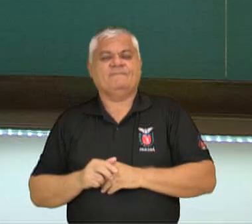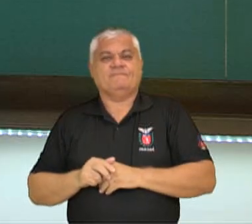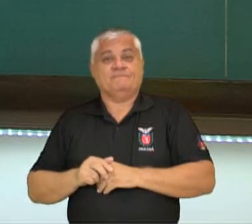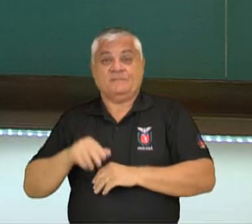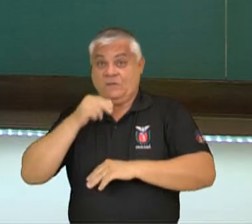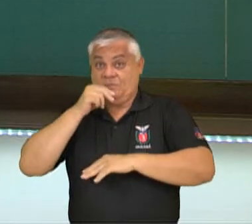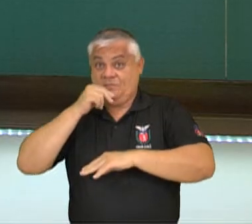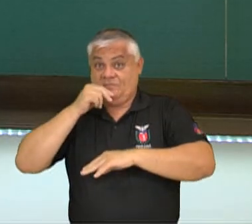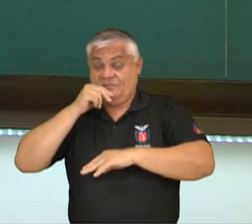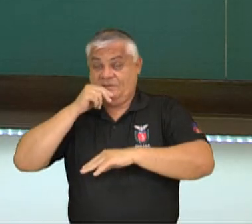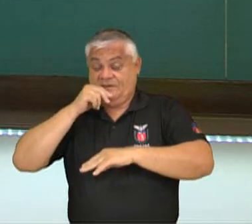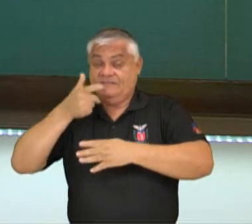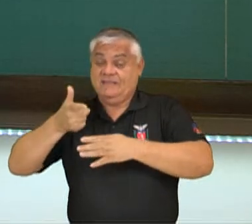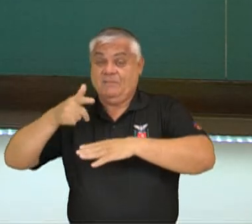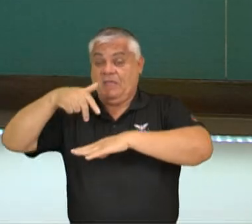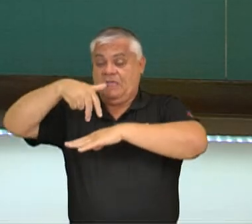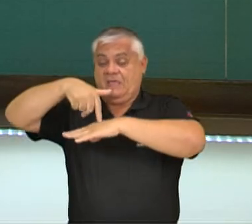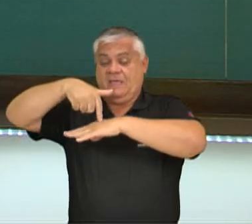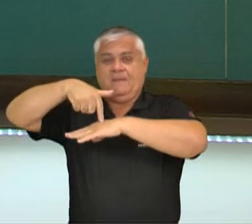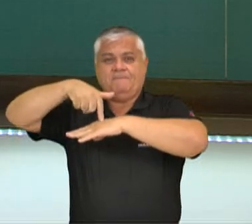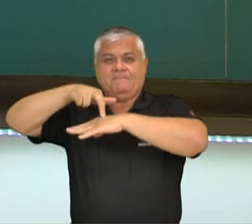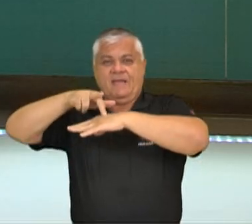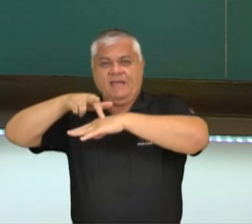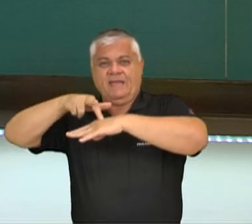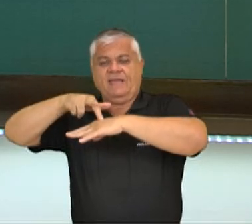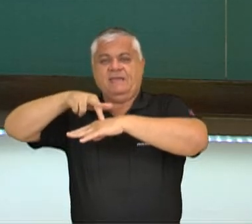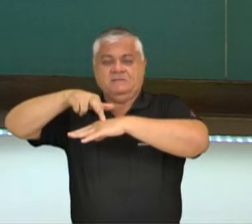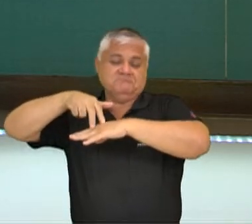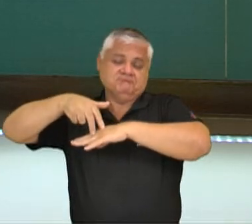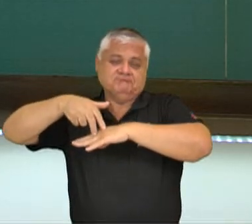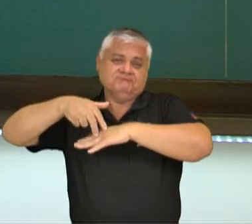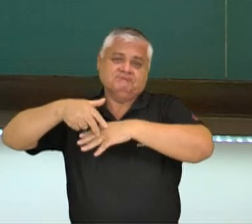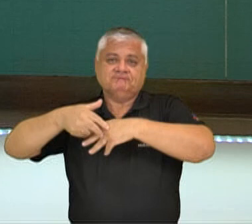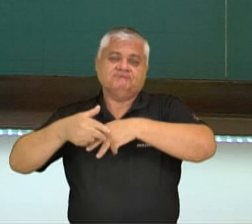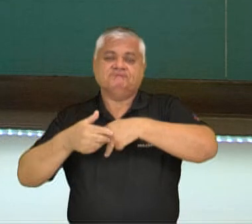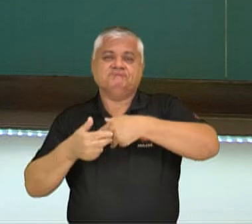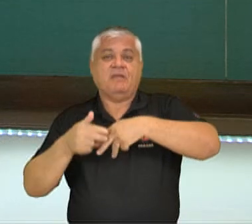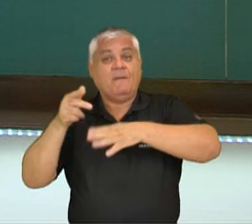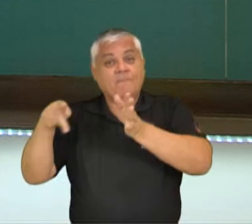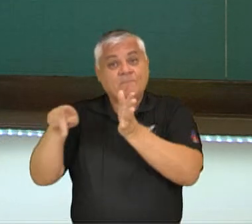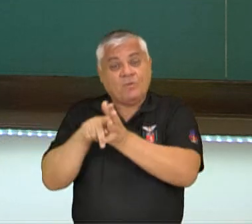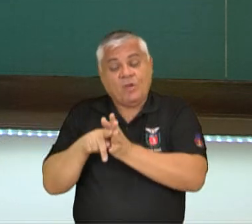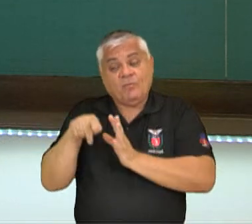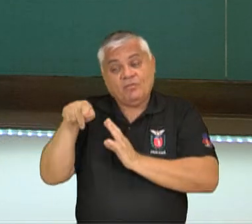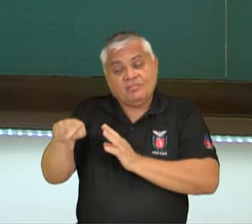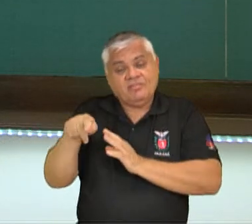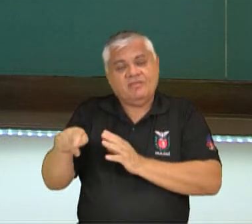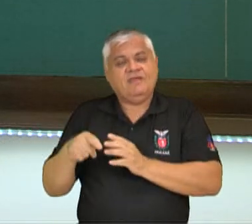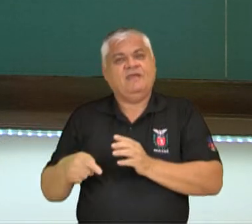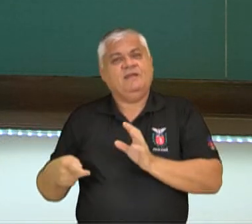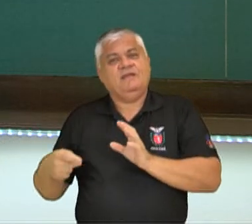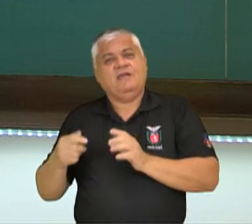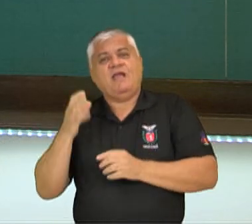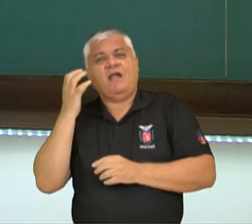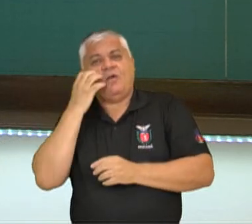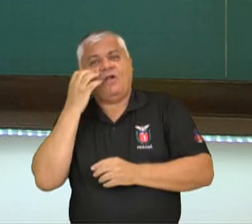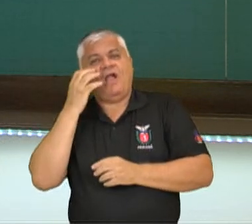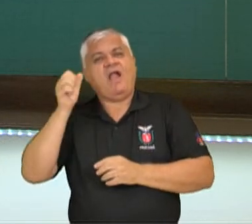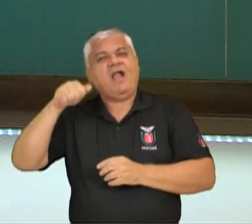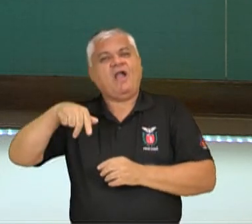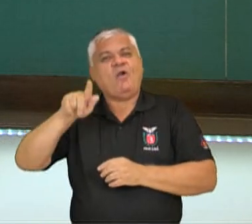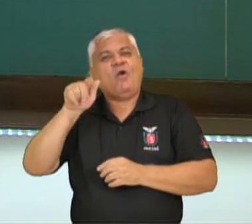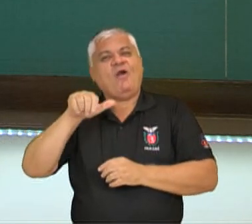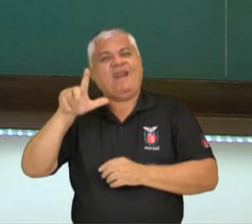chapa de costas é um movimento bem característico desse formato de capoeira, da capoeira